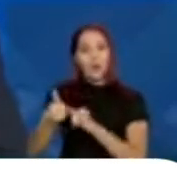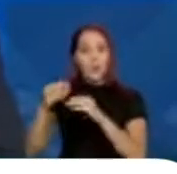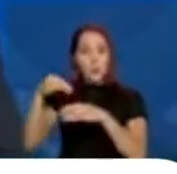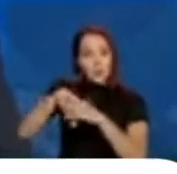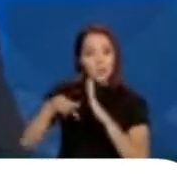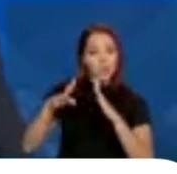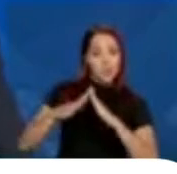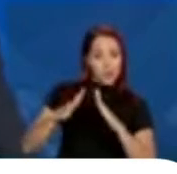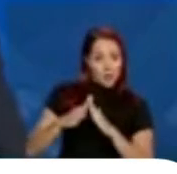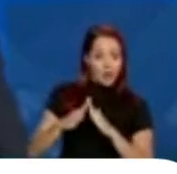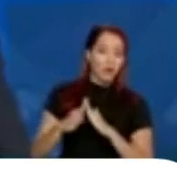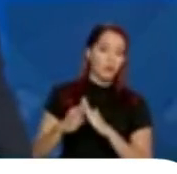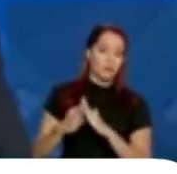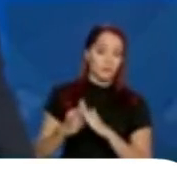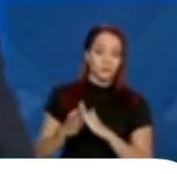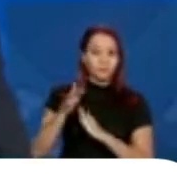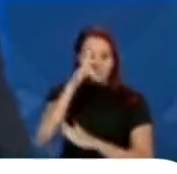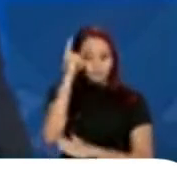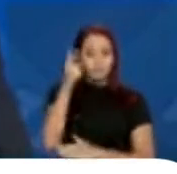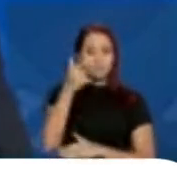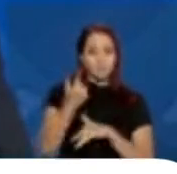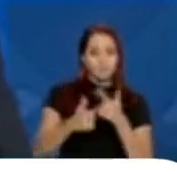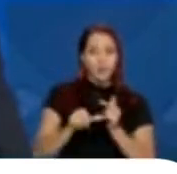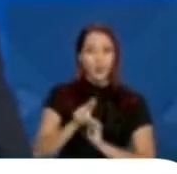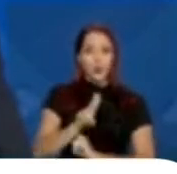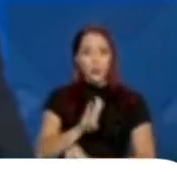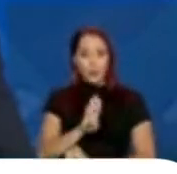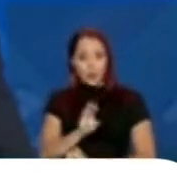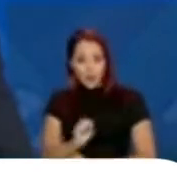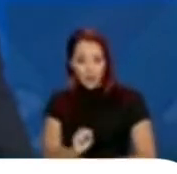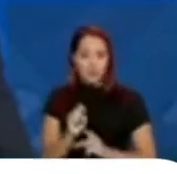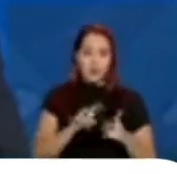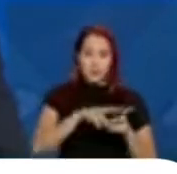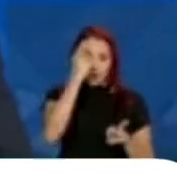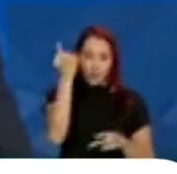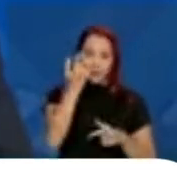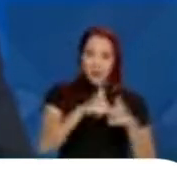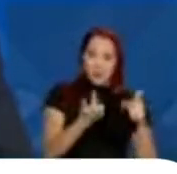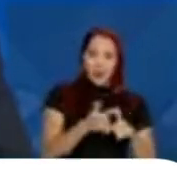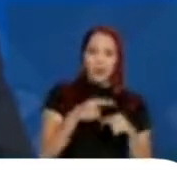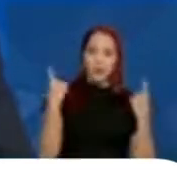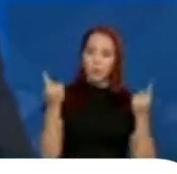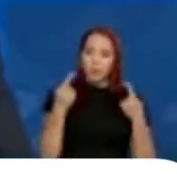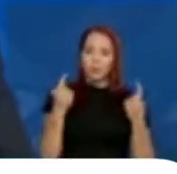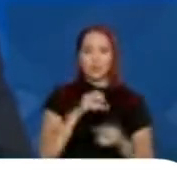casas, nas UBSs, no SAMU.